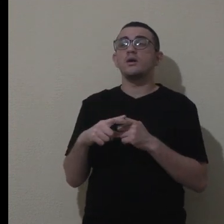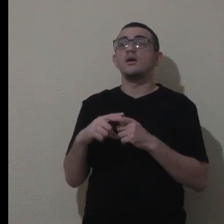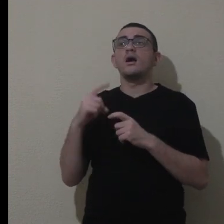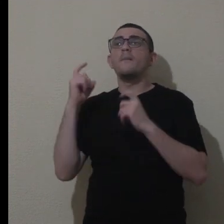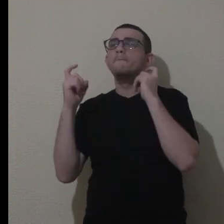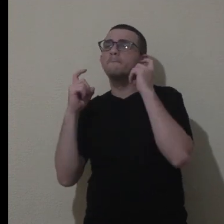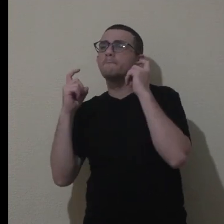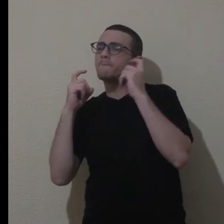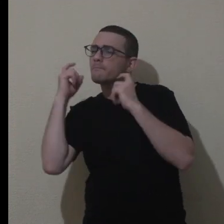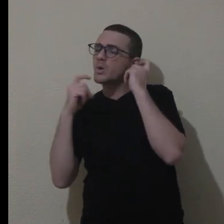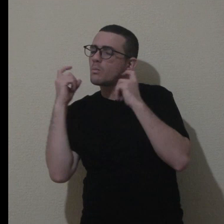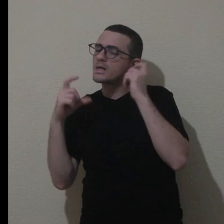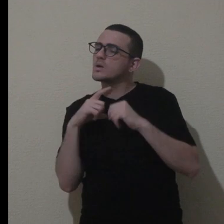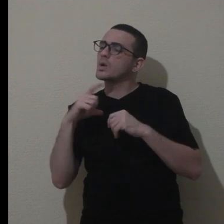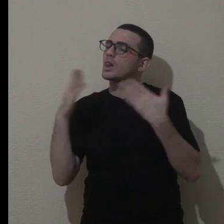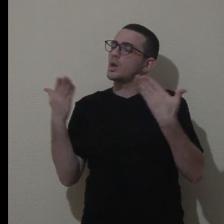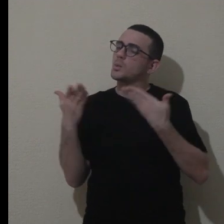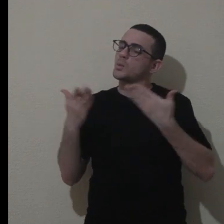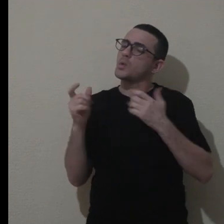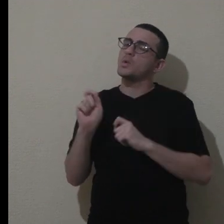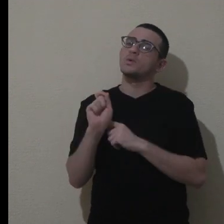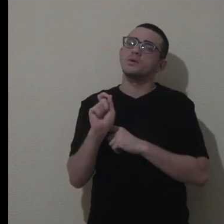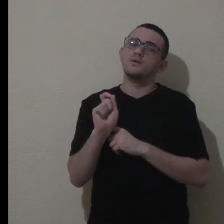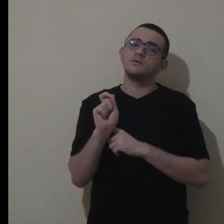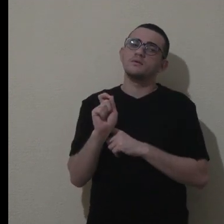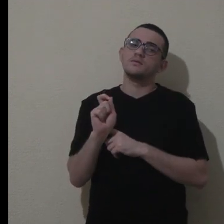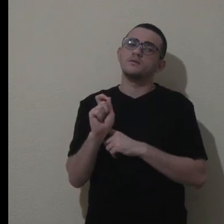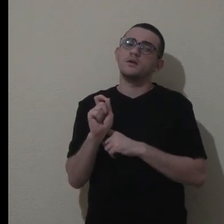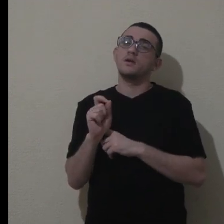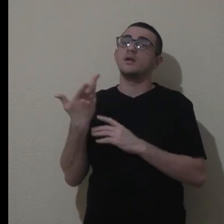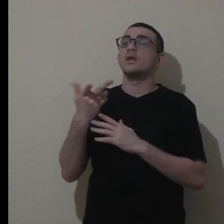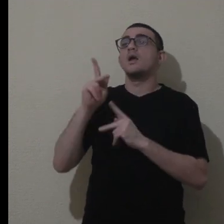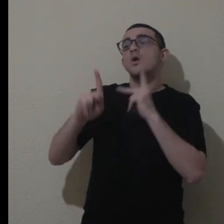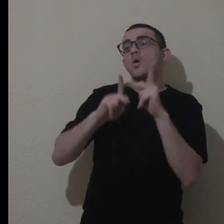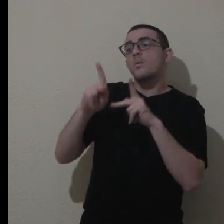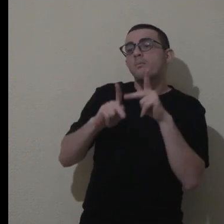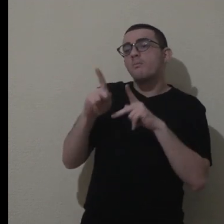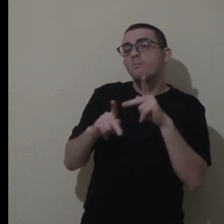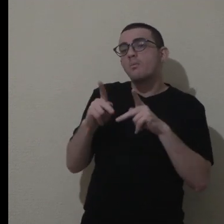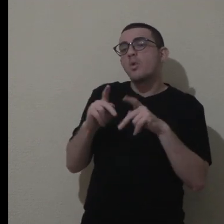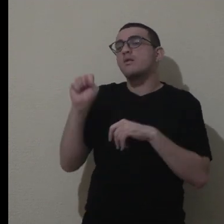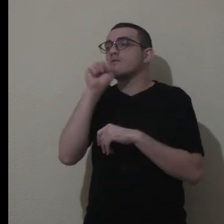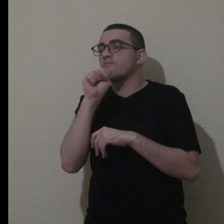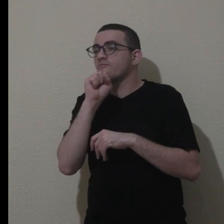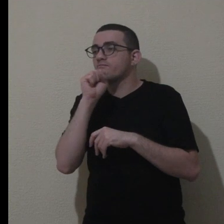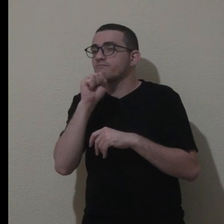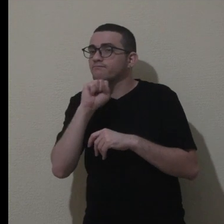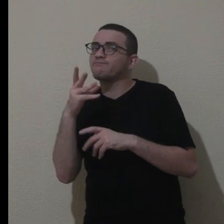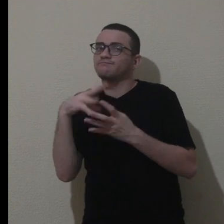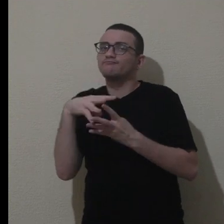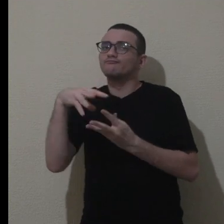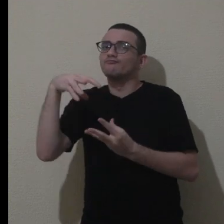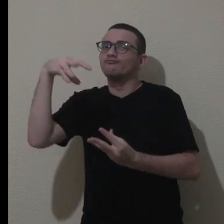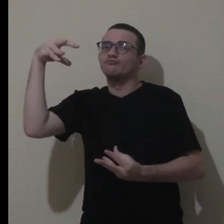grande preocupação que se tem hoje é que a nossa população está ficando mais velha,